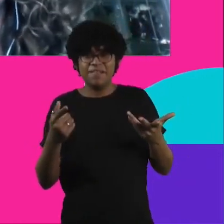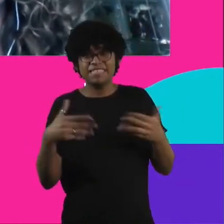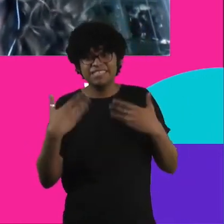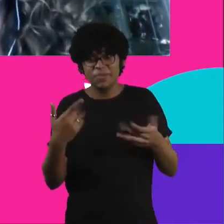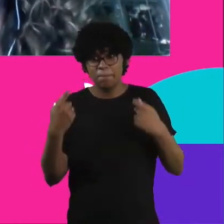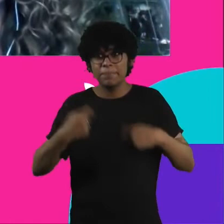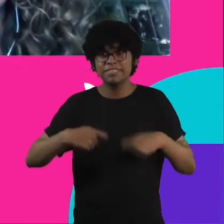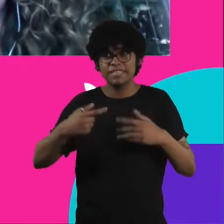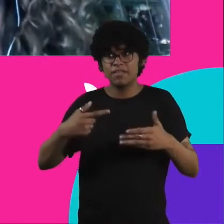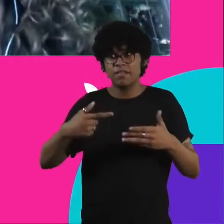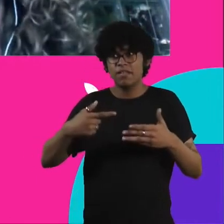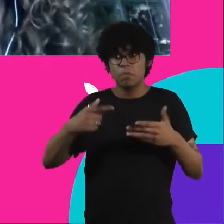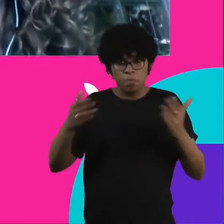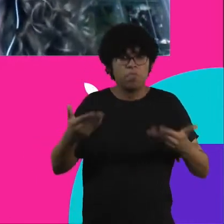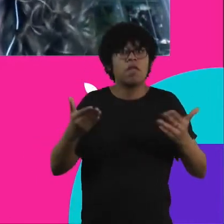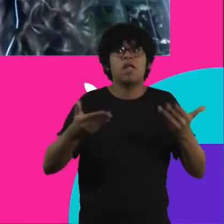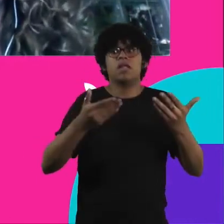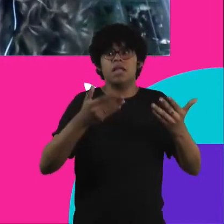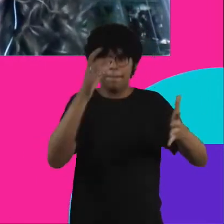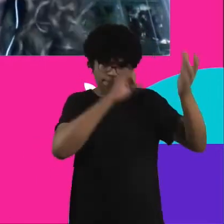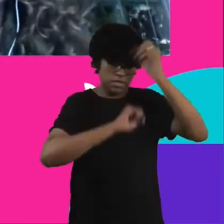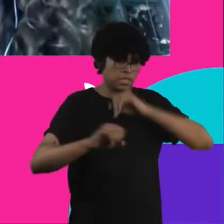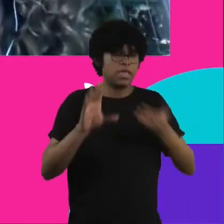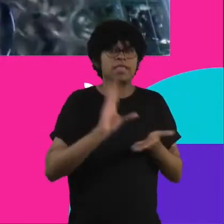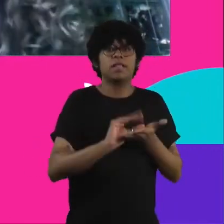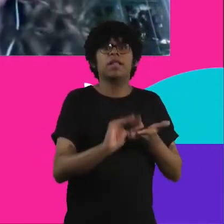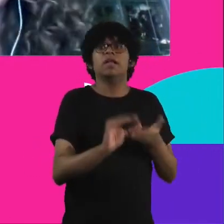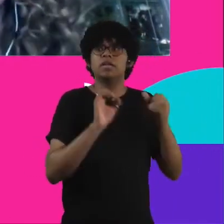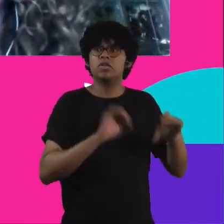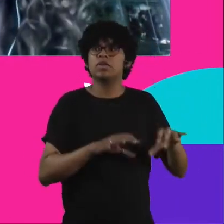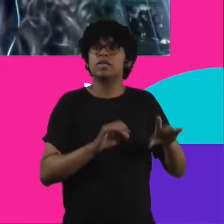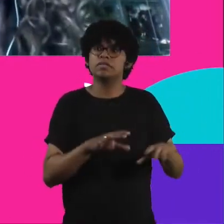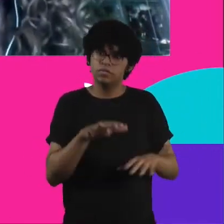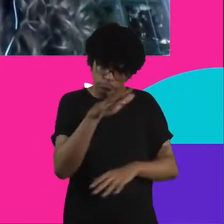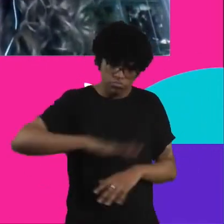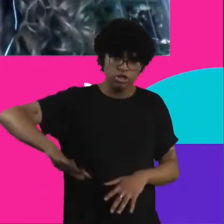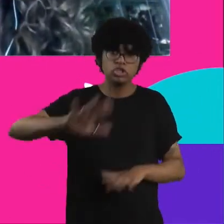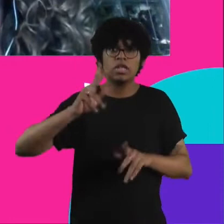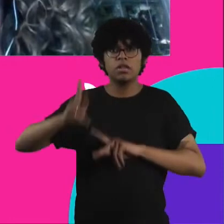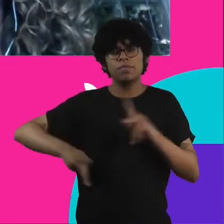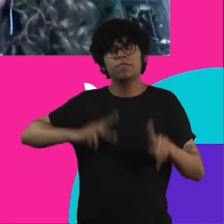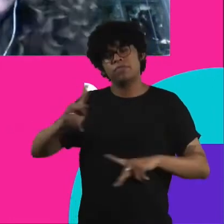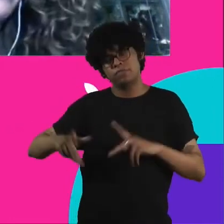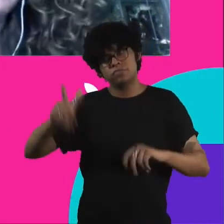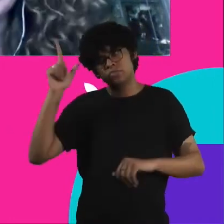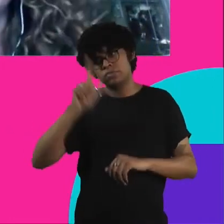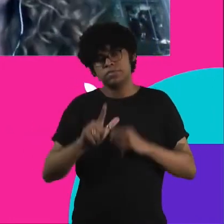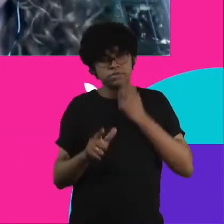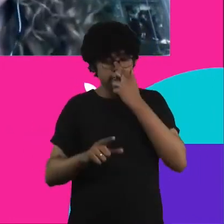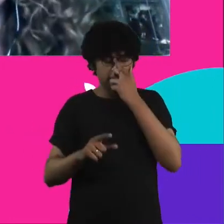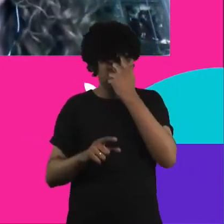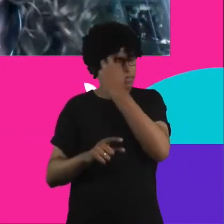investir, né, nessa literacia de dados, né, para as pessoas, né, para a população em geral. E a gente vê,